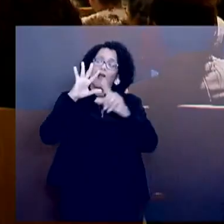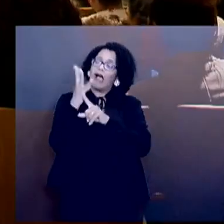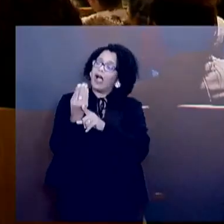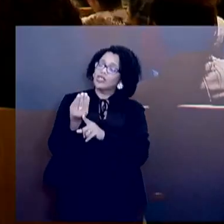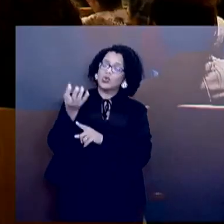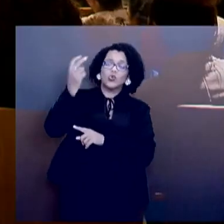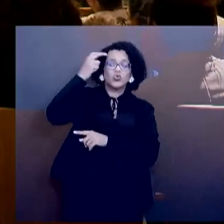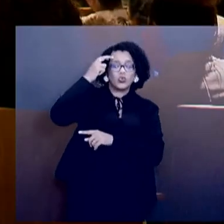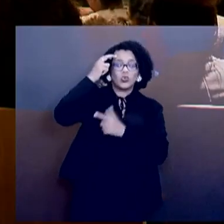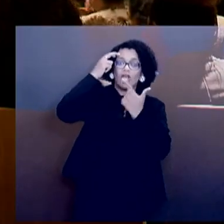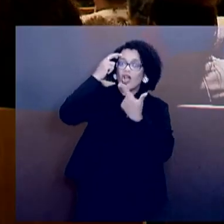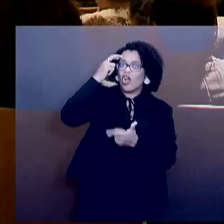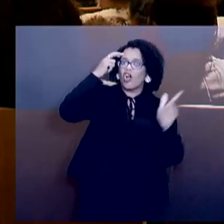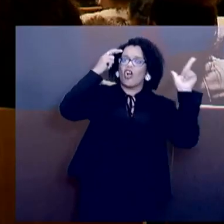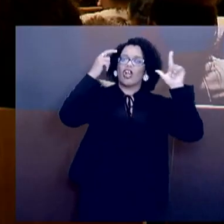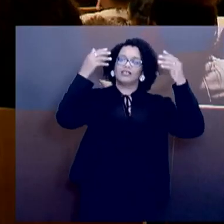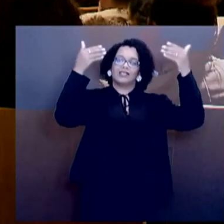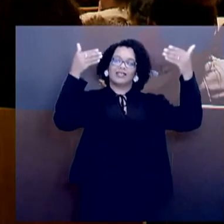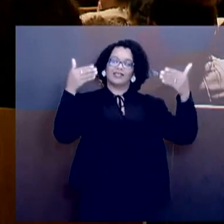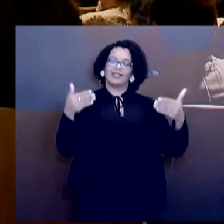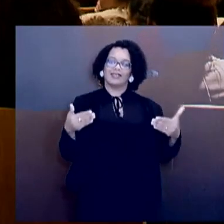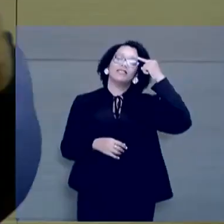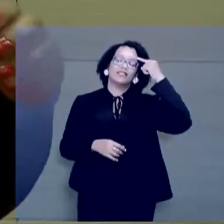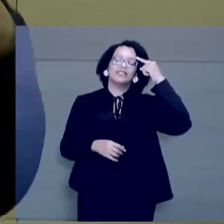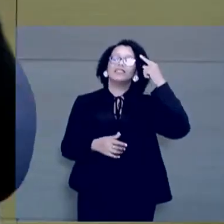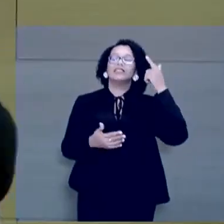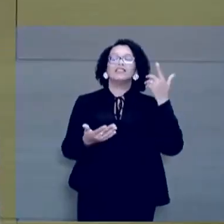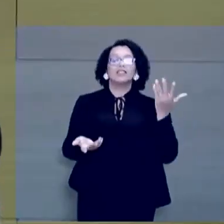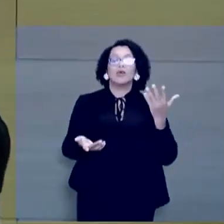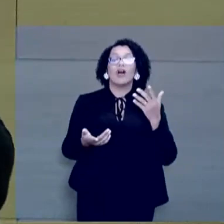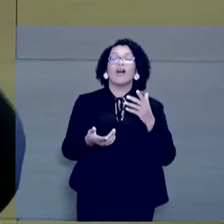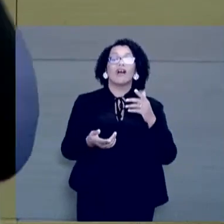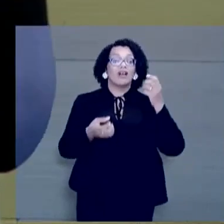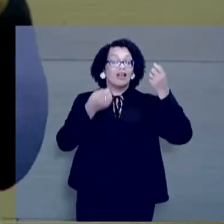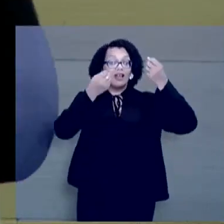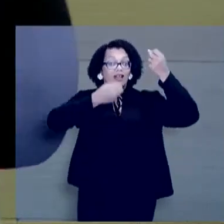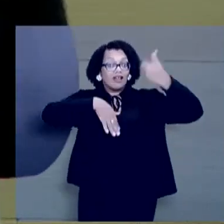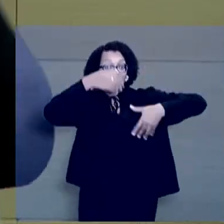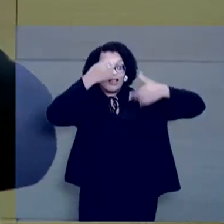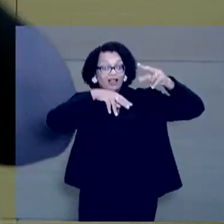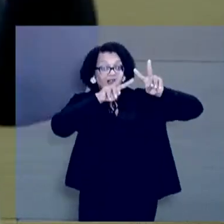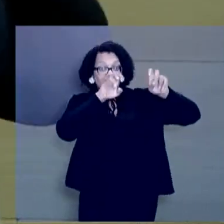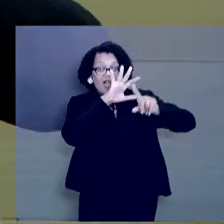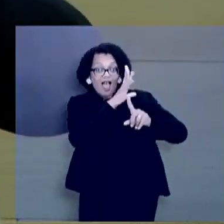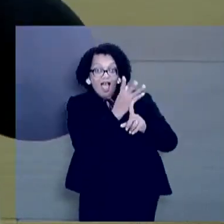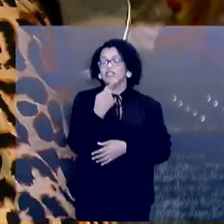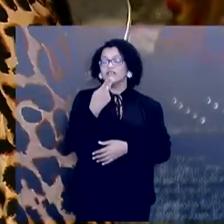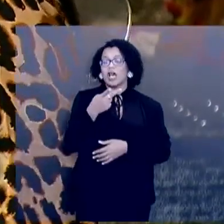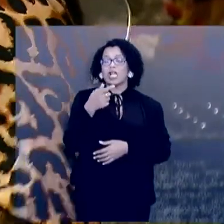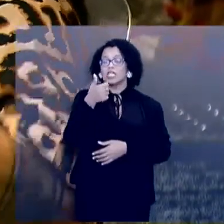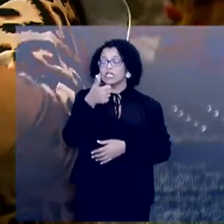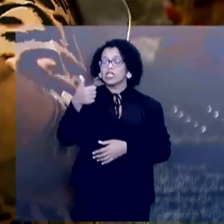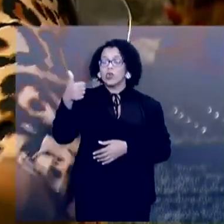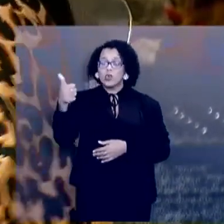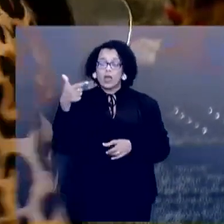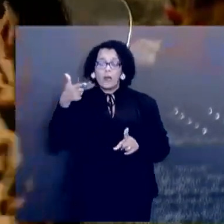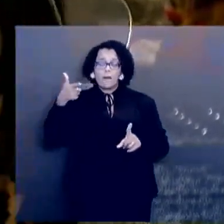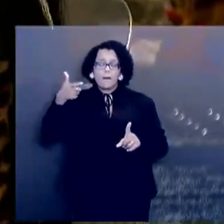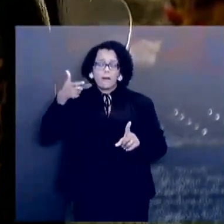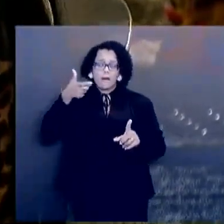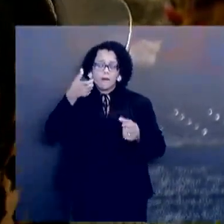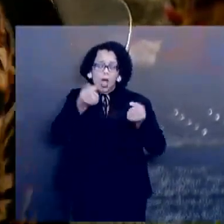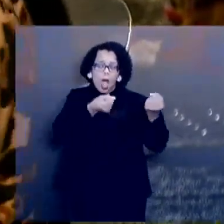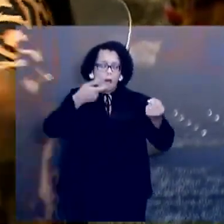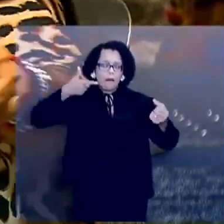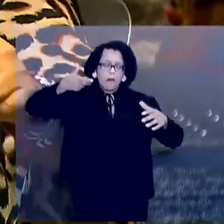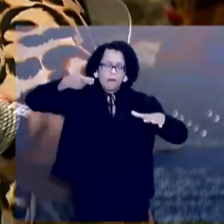também agregando a história indígena, porque faz todo sentido. Neste ano, o programa foi ampliado para fomentar a